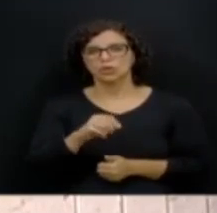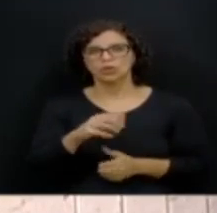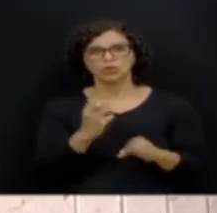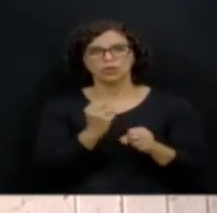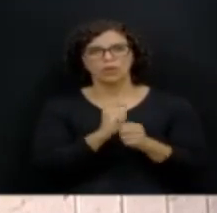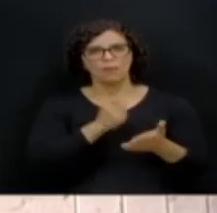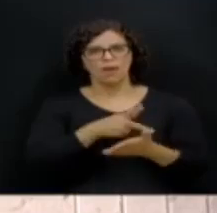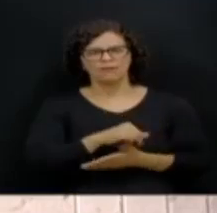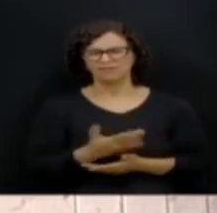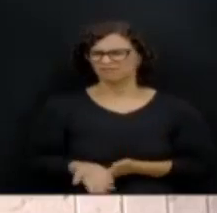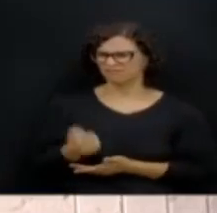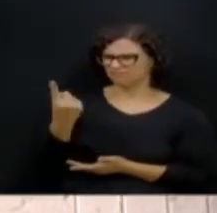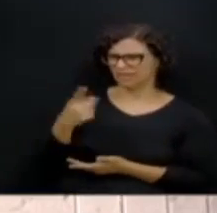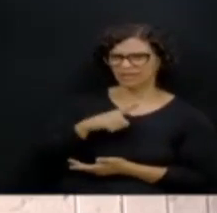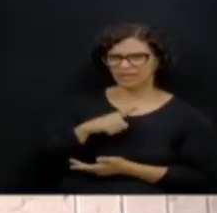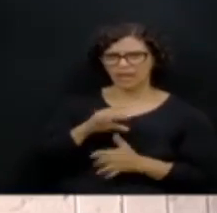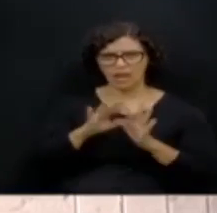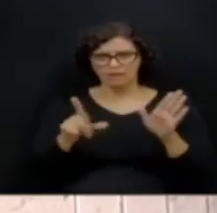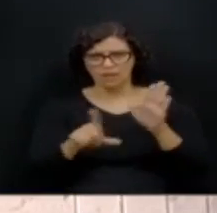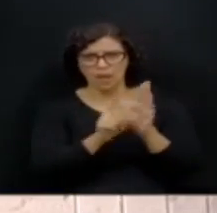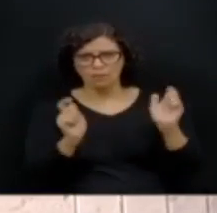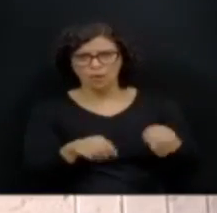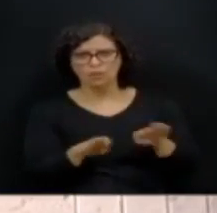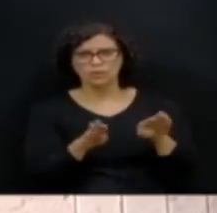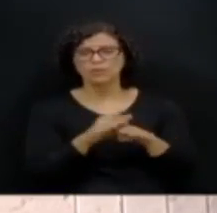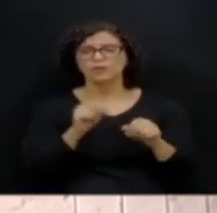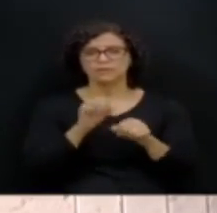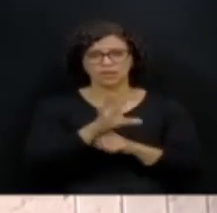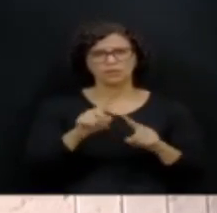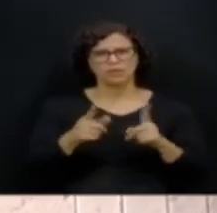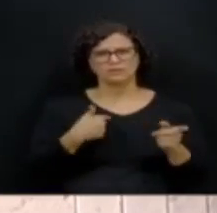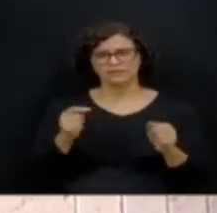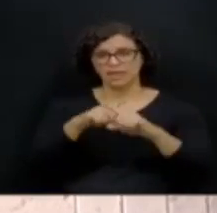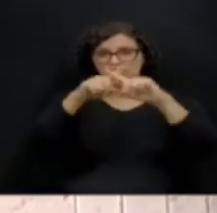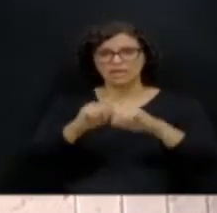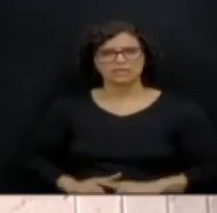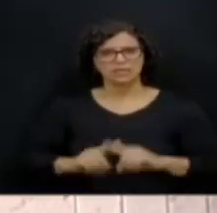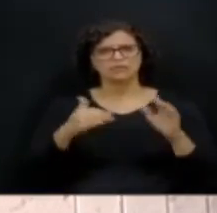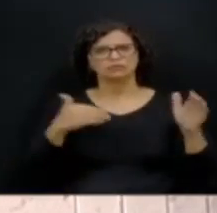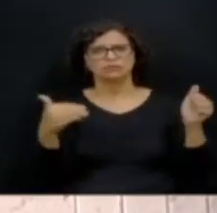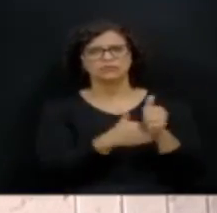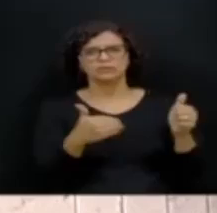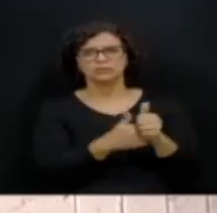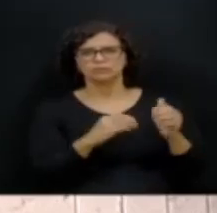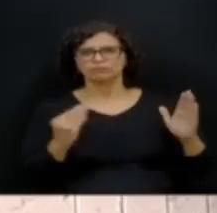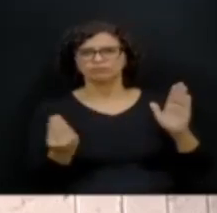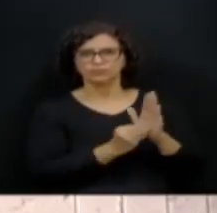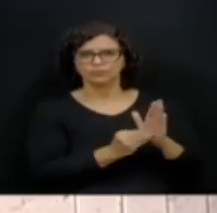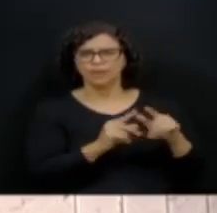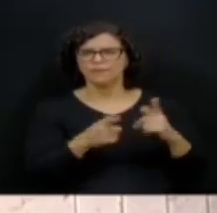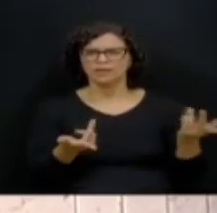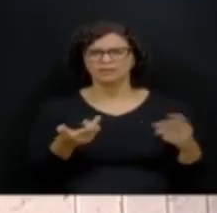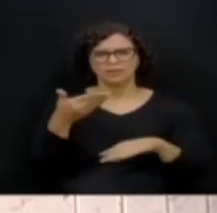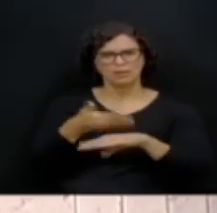fiquei horrorizado. Existe uma autorização legal para praticar isso, fazer uma licitação e colocar o valor sigilo.